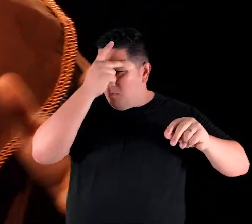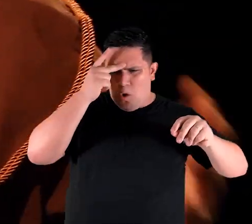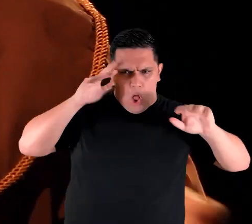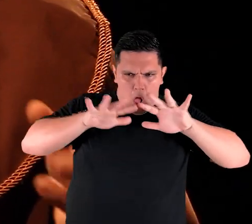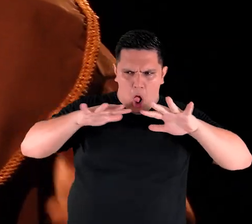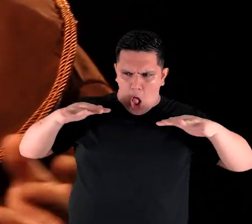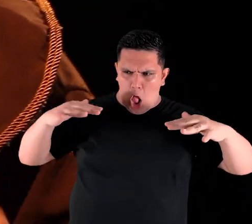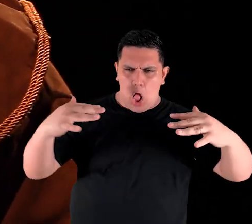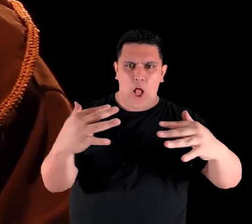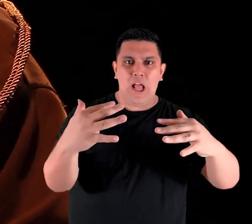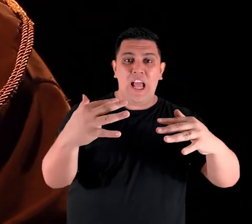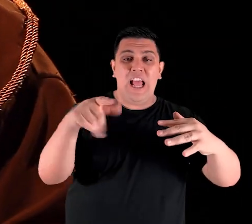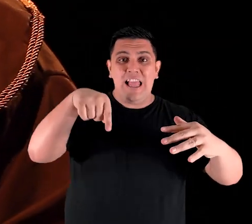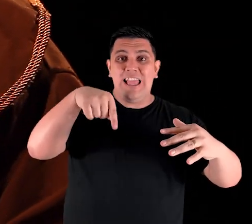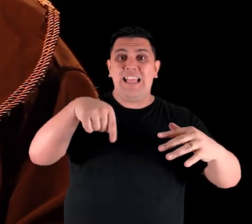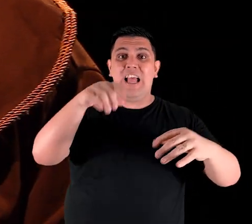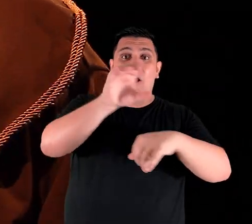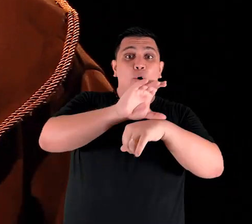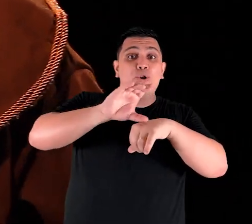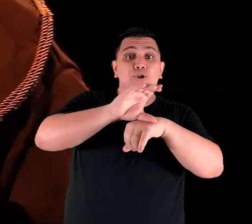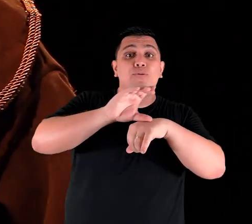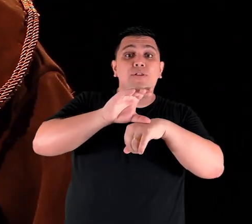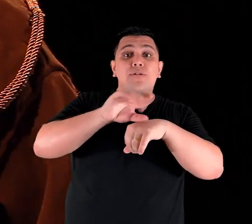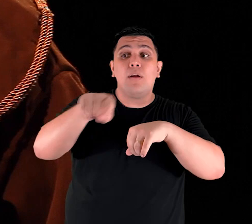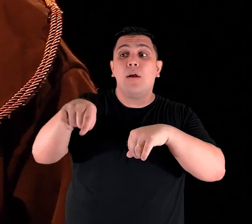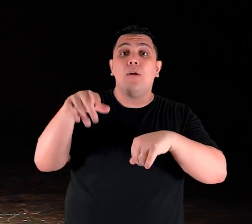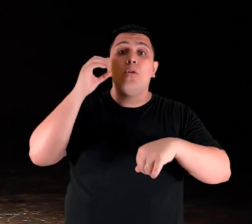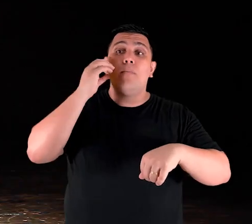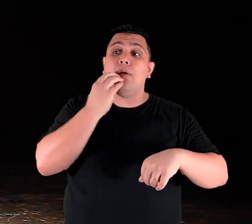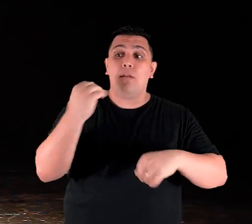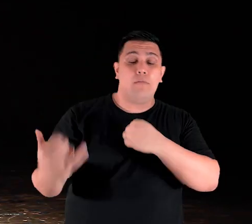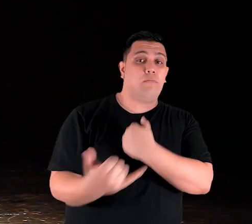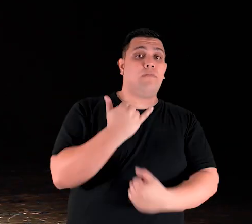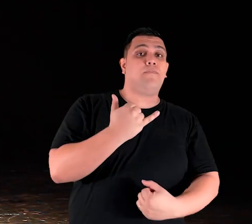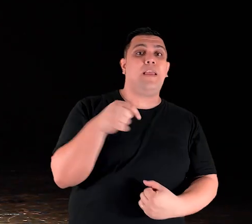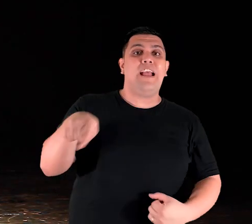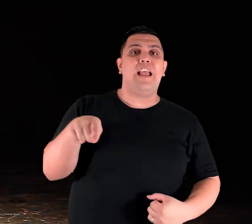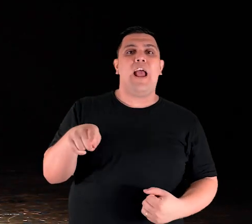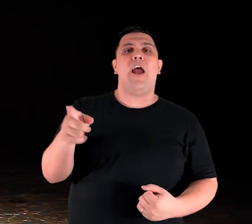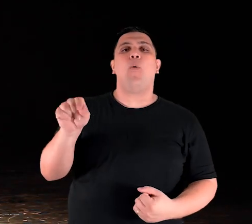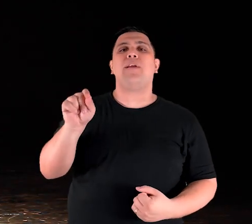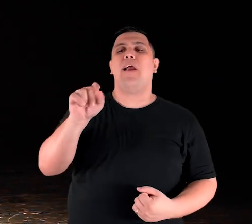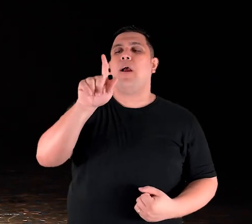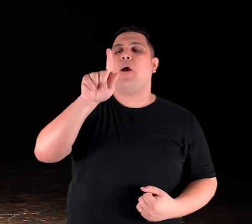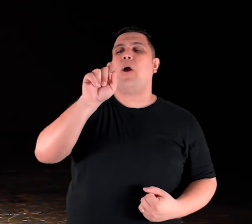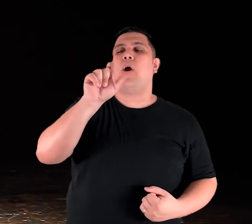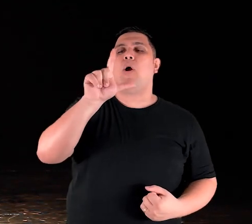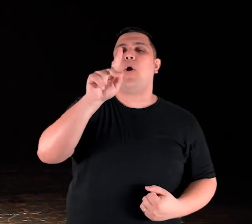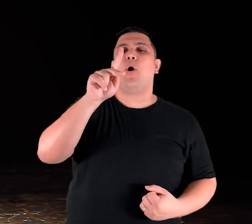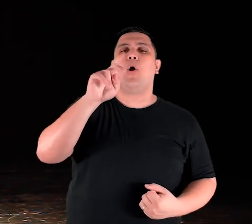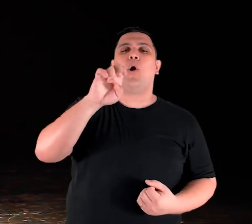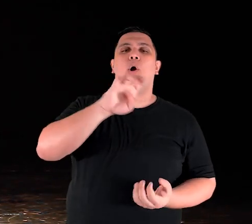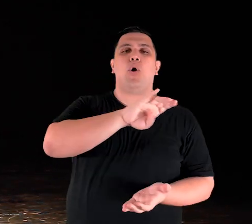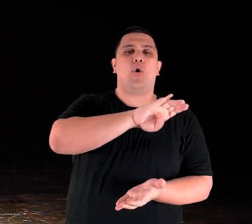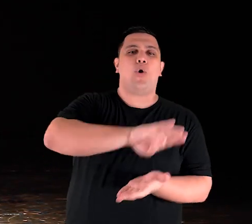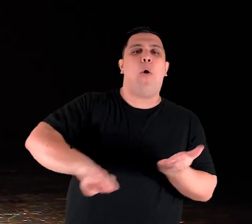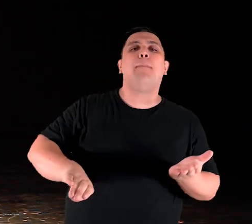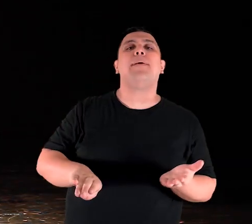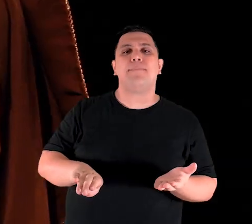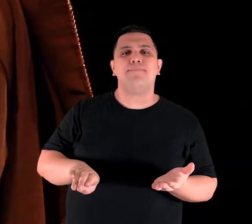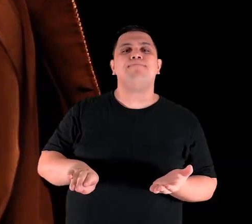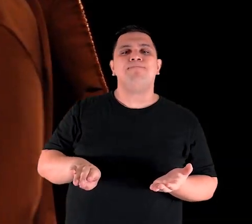reunidos na Assembleia Constituinte, Dom Pedro nos traiu. Ele deu o golpe, prendendo todos os seus